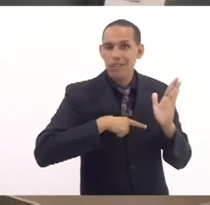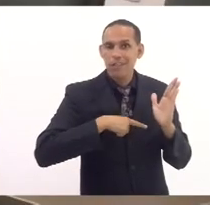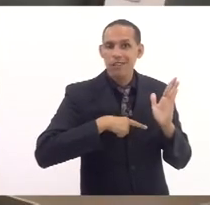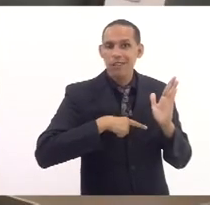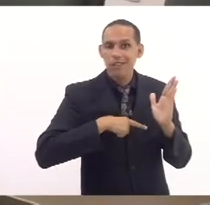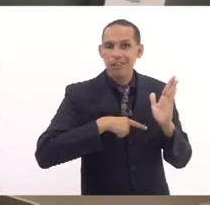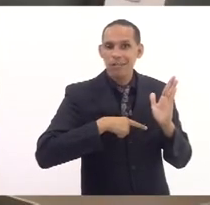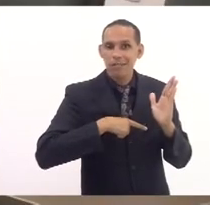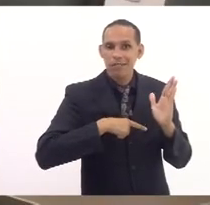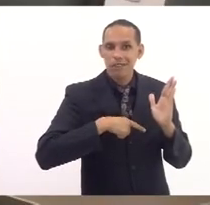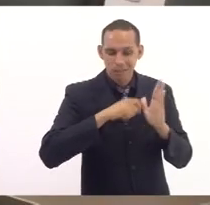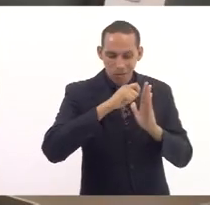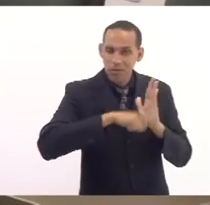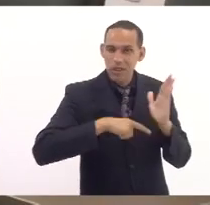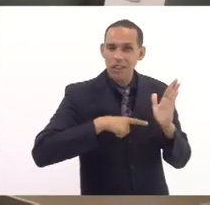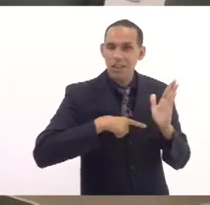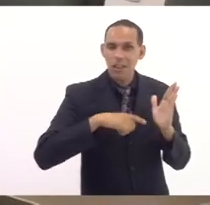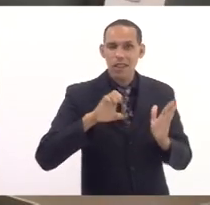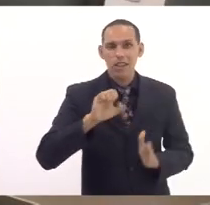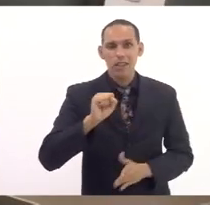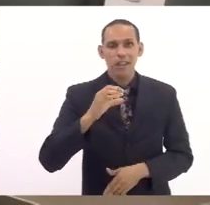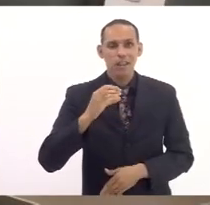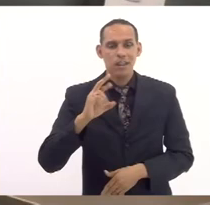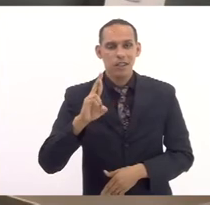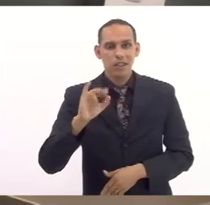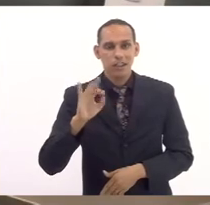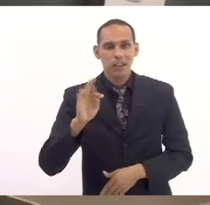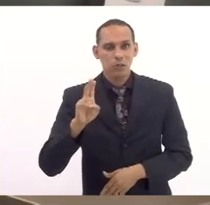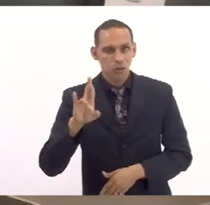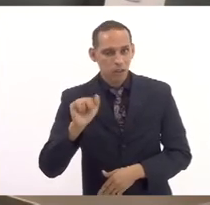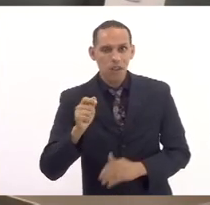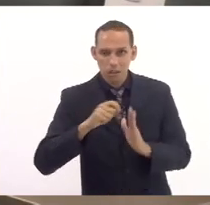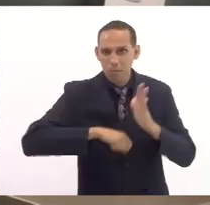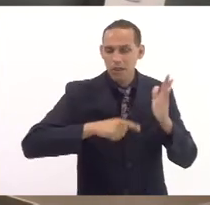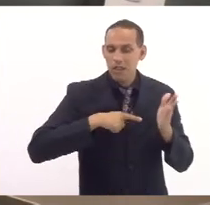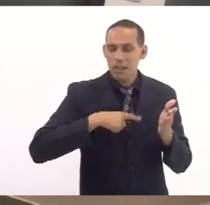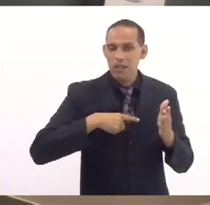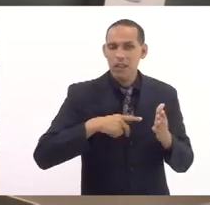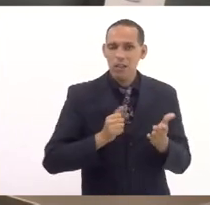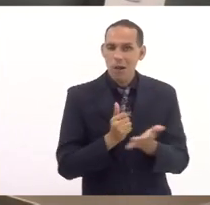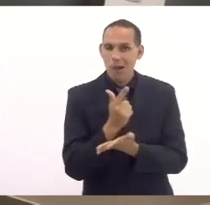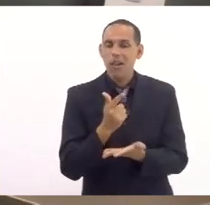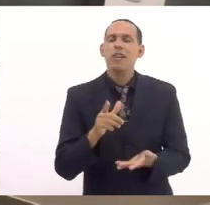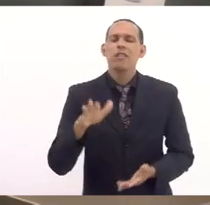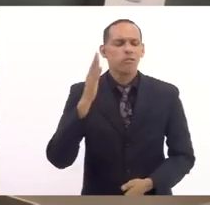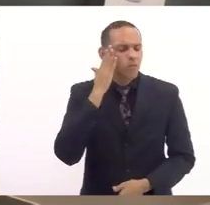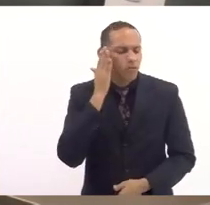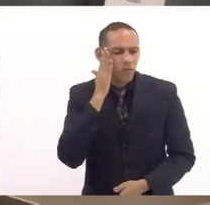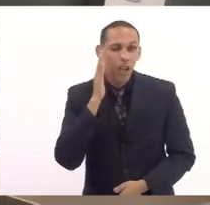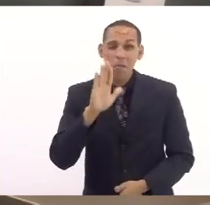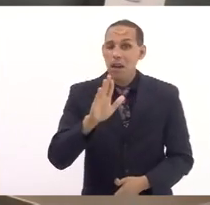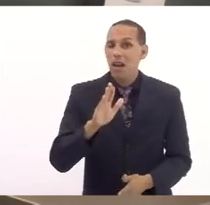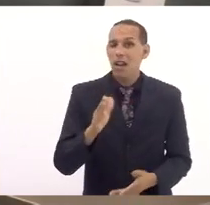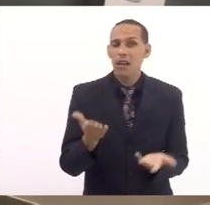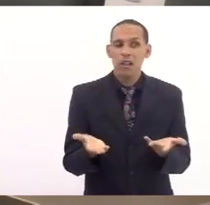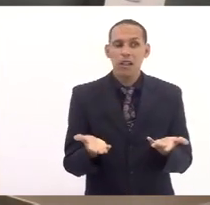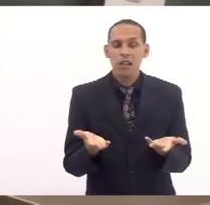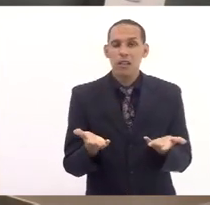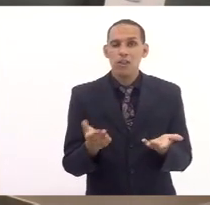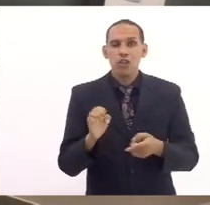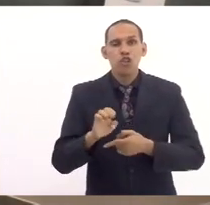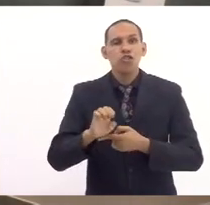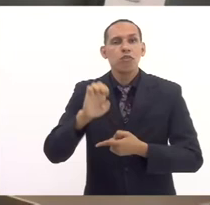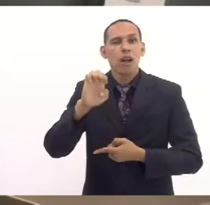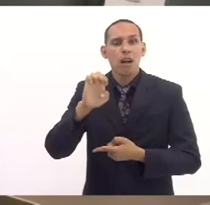escritura. Tem uma escritura de compra desse terreno lá de Cosmo, lá que não, a igreja comprou. Não, eu sei, mas eu quero saber por como que o